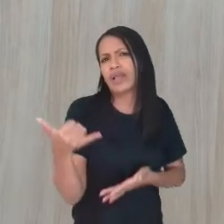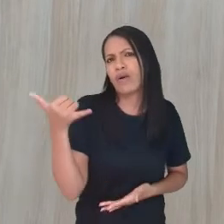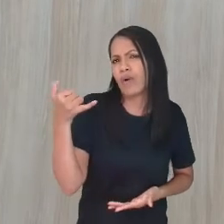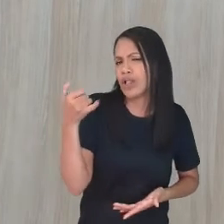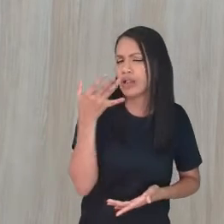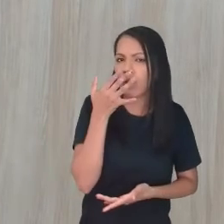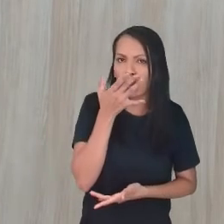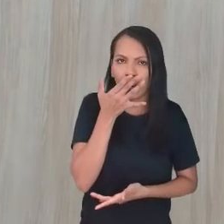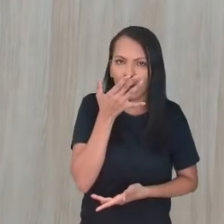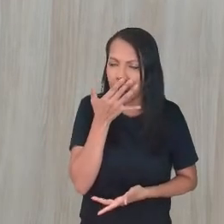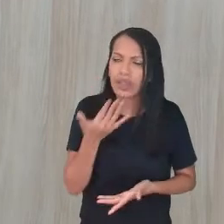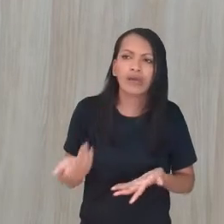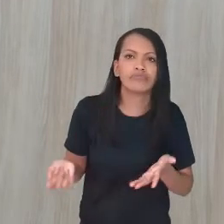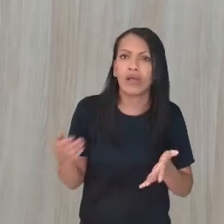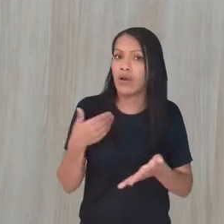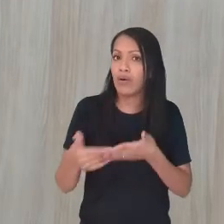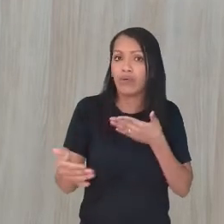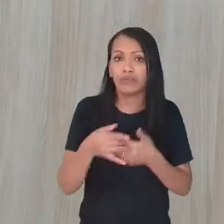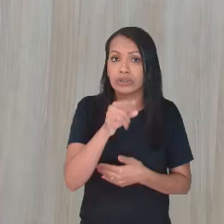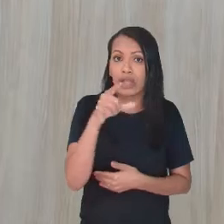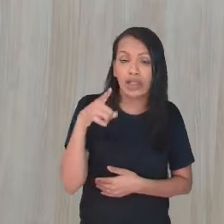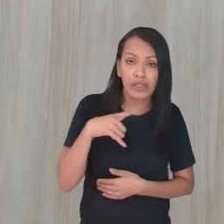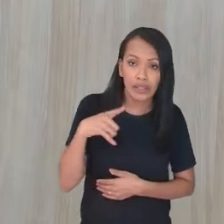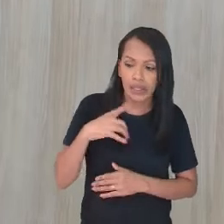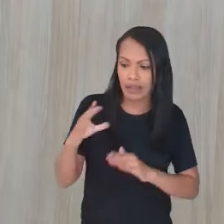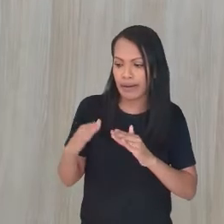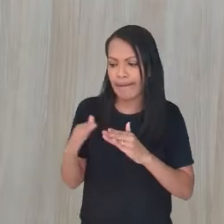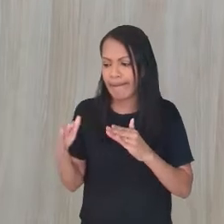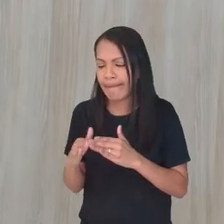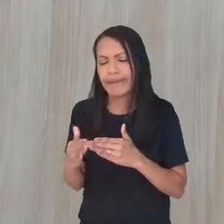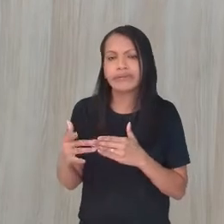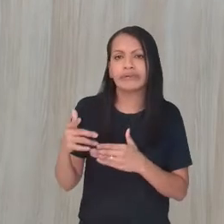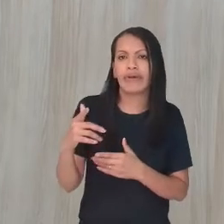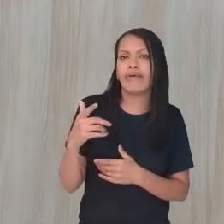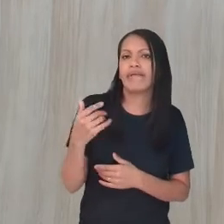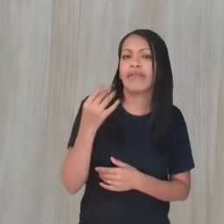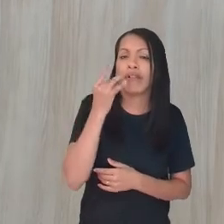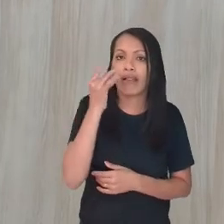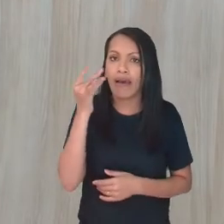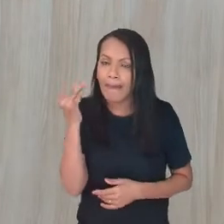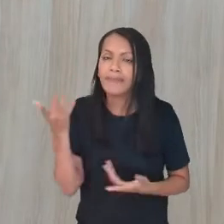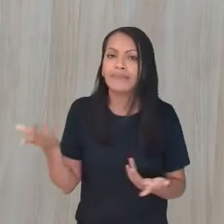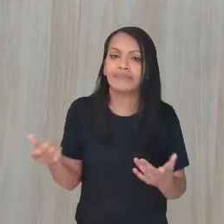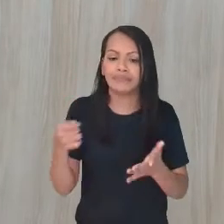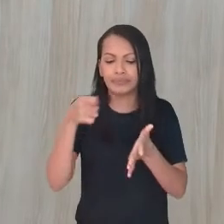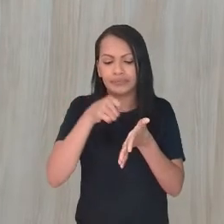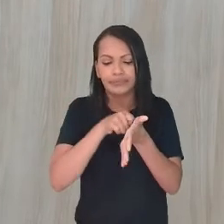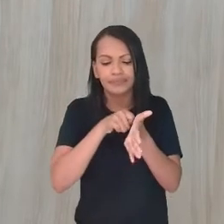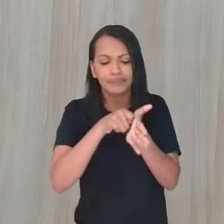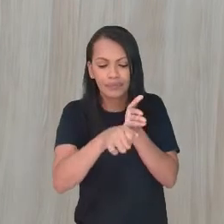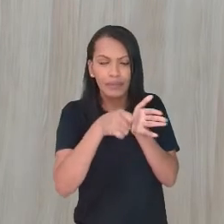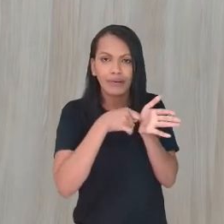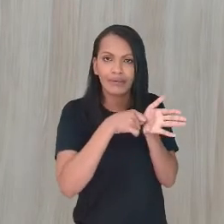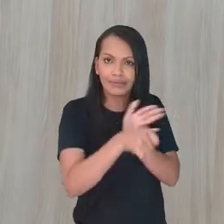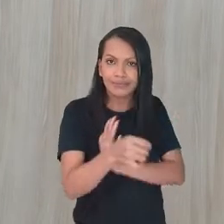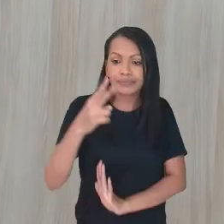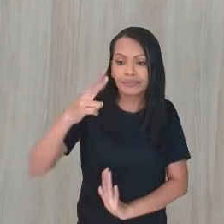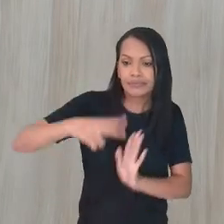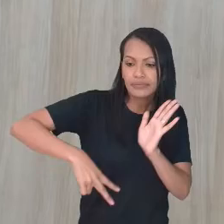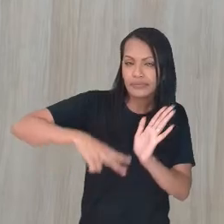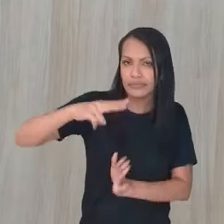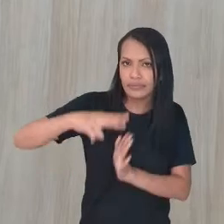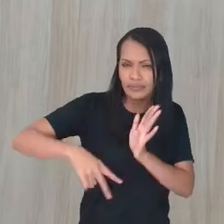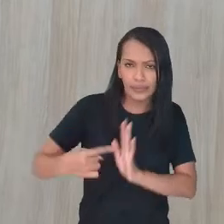caneta colorida, o que você tiver aí, lápis, lembrem sempre que leitura ela não anda sozinha,